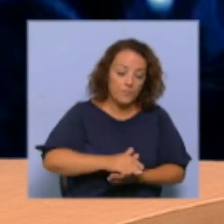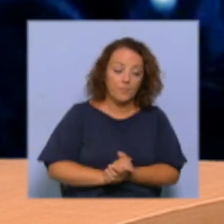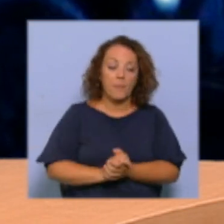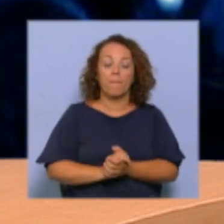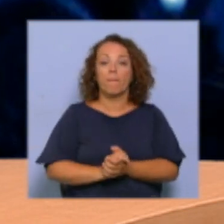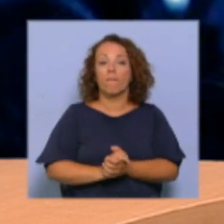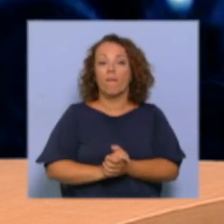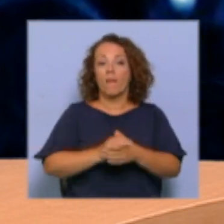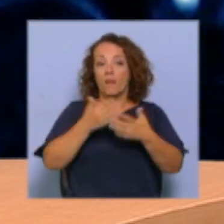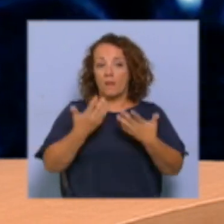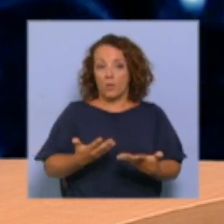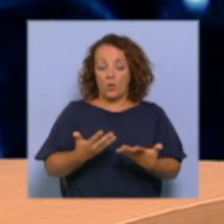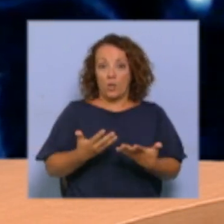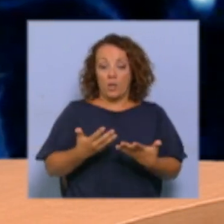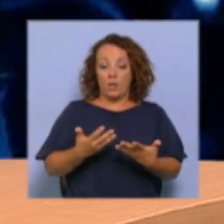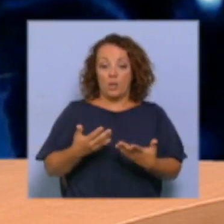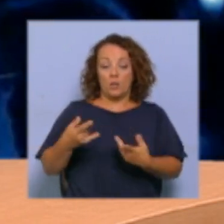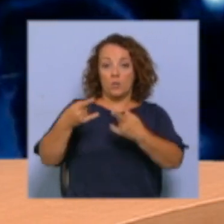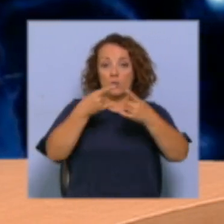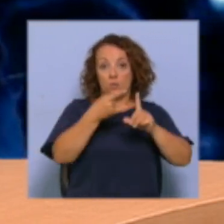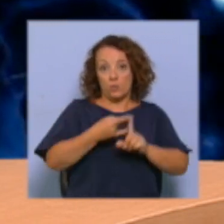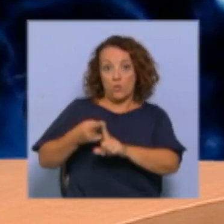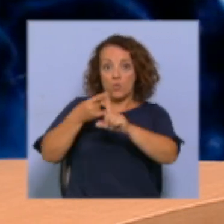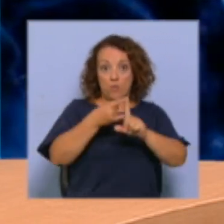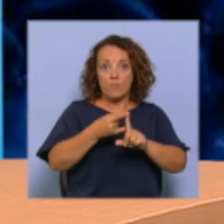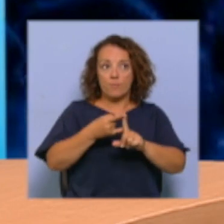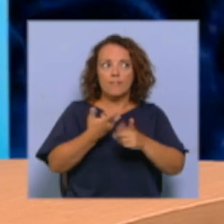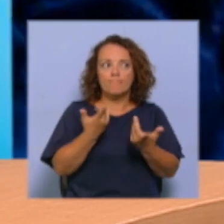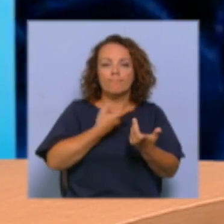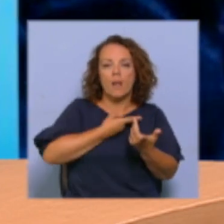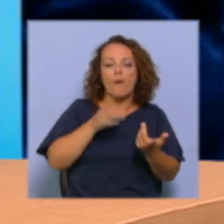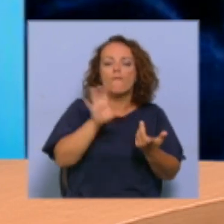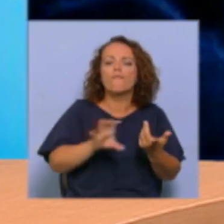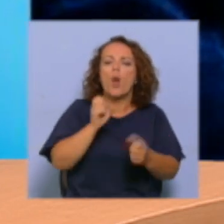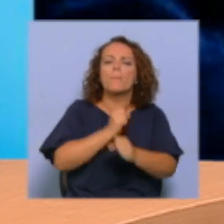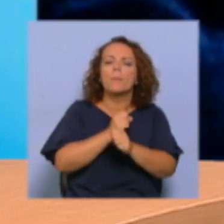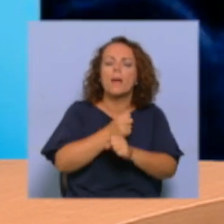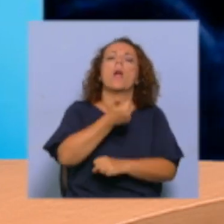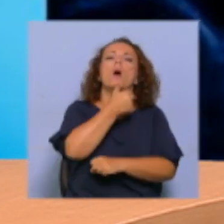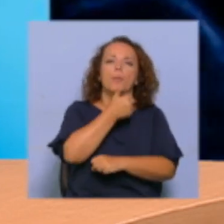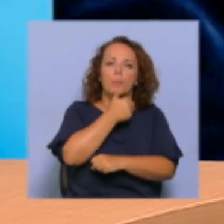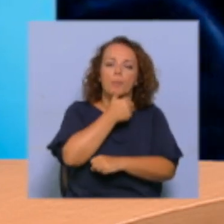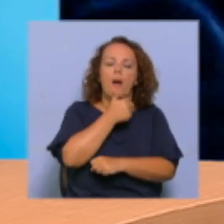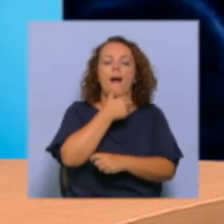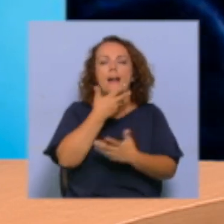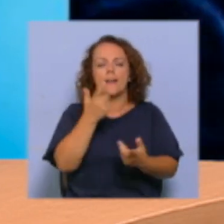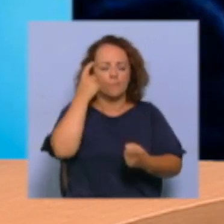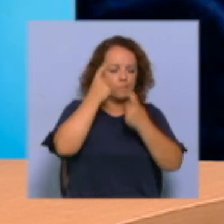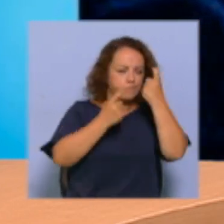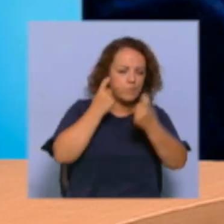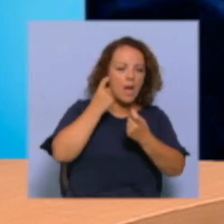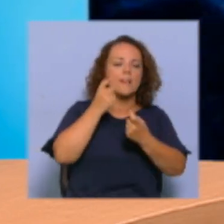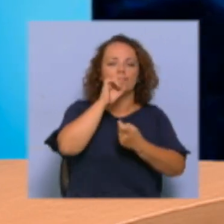A partir do momento em que estamos via Zoom ligados, temos que encontrar uma forma alternativa de trabalhar. e aquela que nos pareceu melhor, porque as